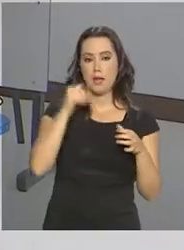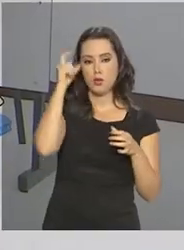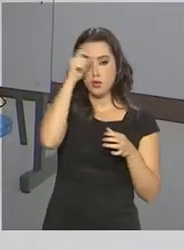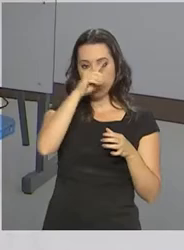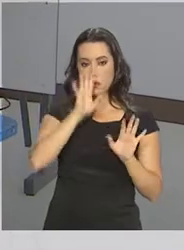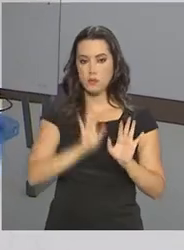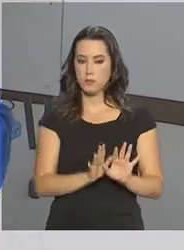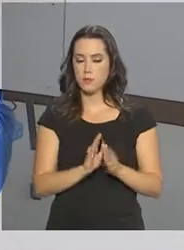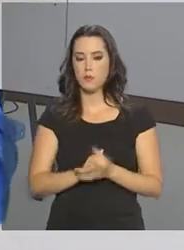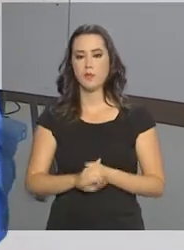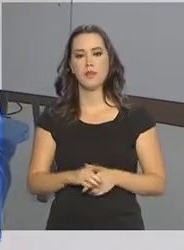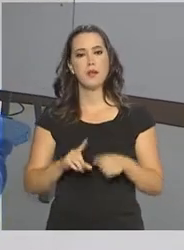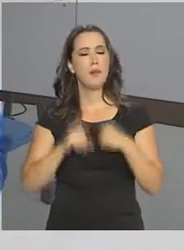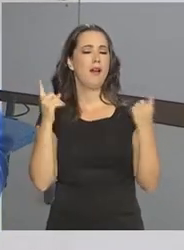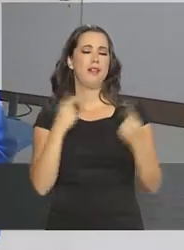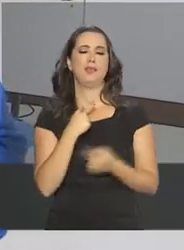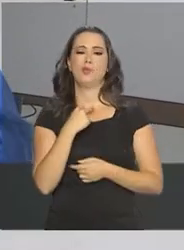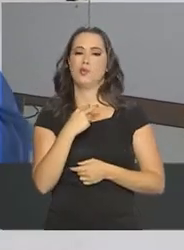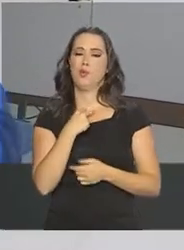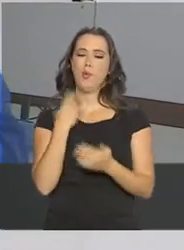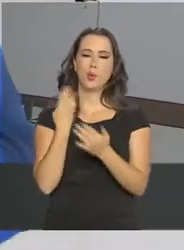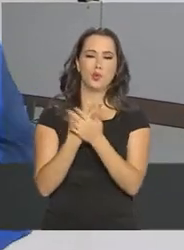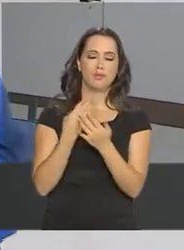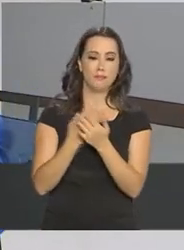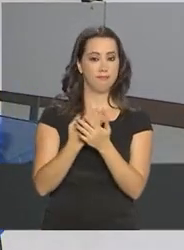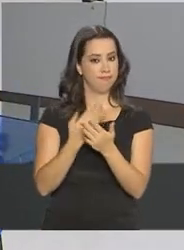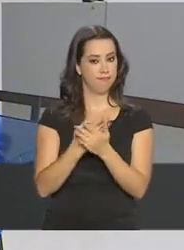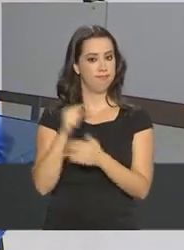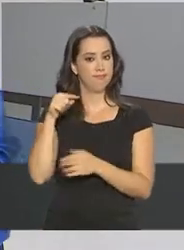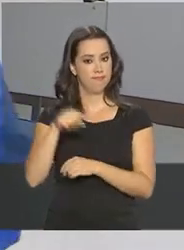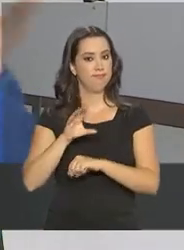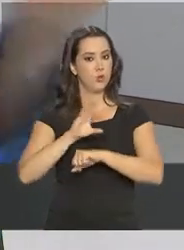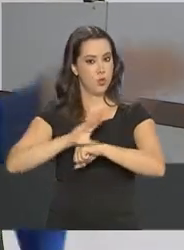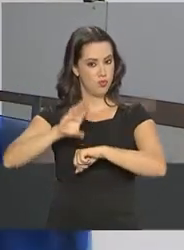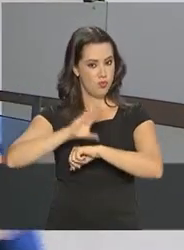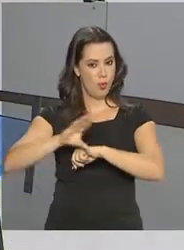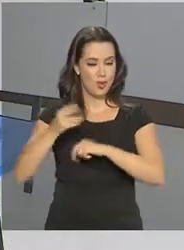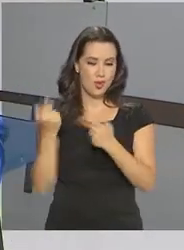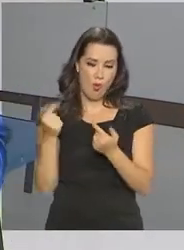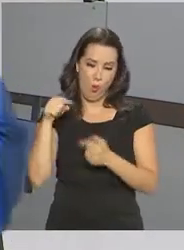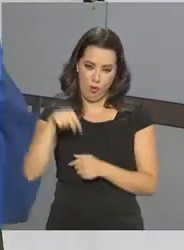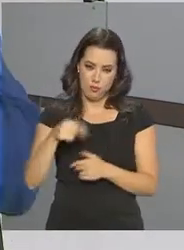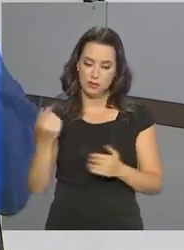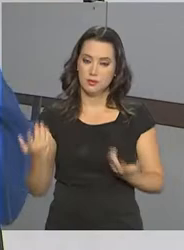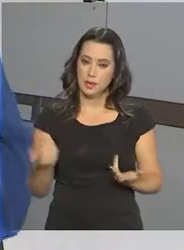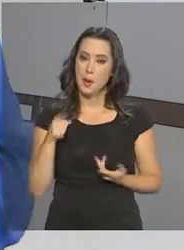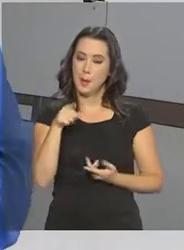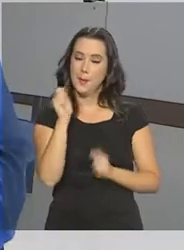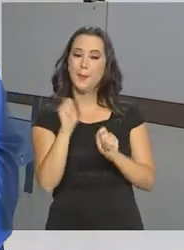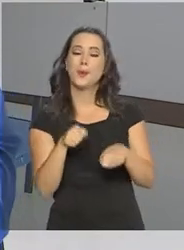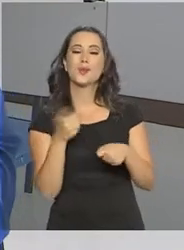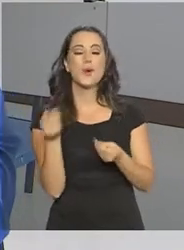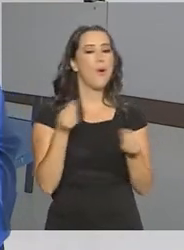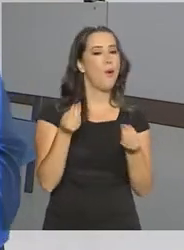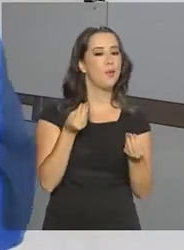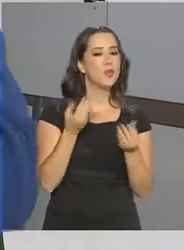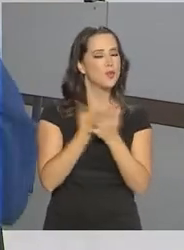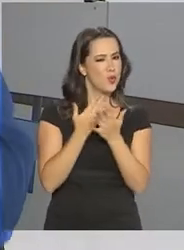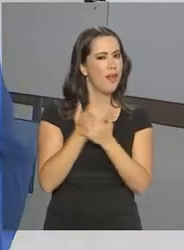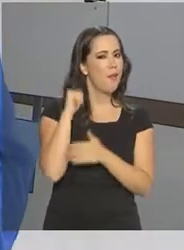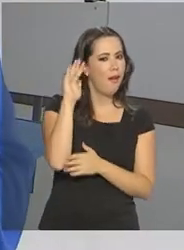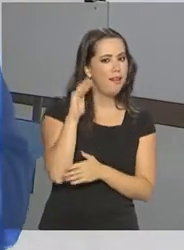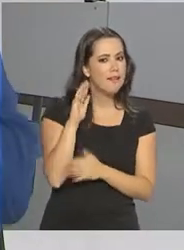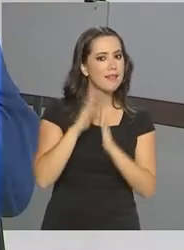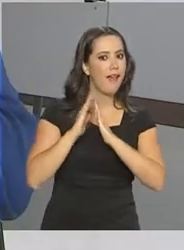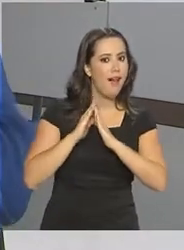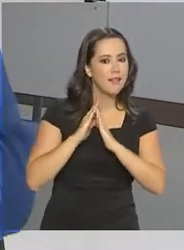se você não pode fazer uma revisão do conteúdo que vai cair no enem no cursinho como este você pode complementar seus estudos em